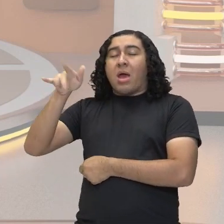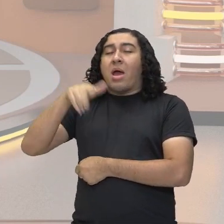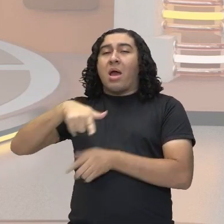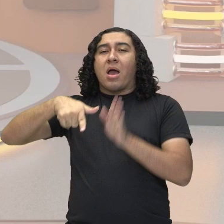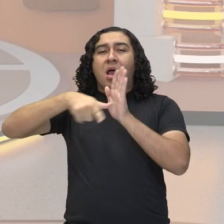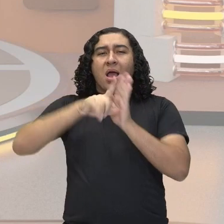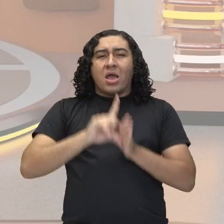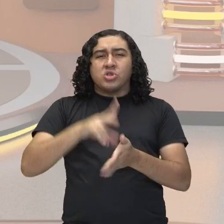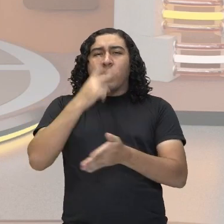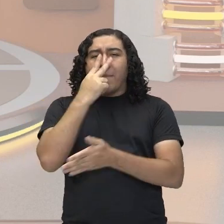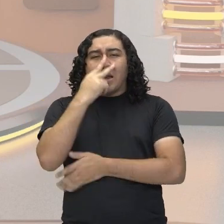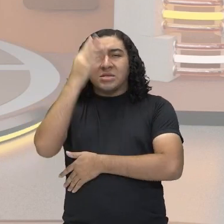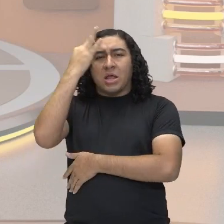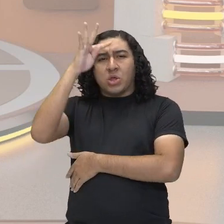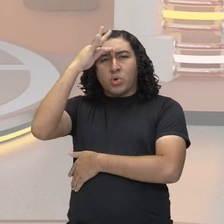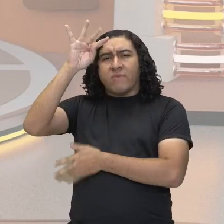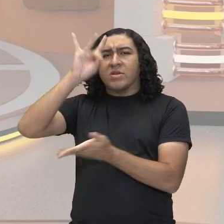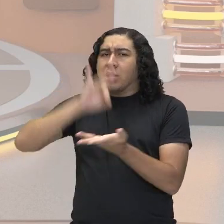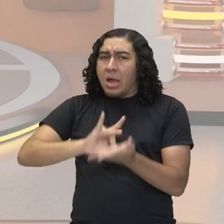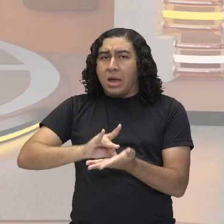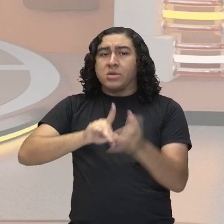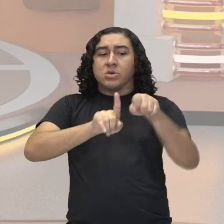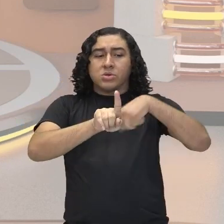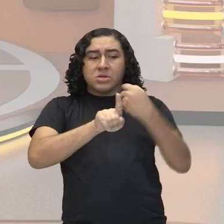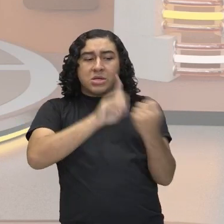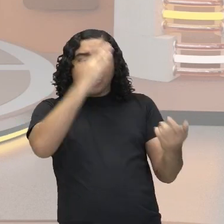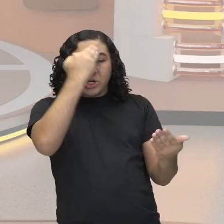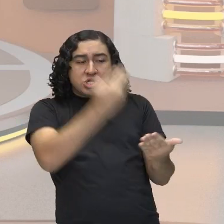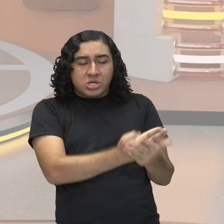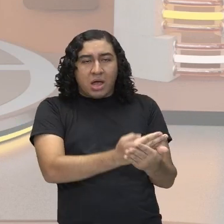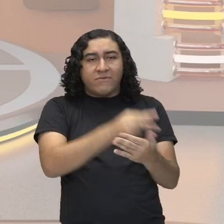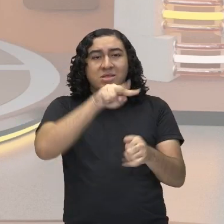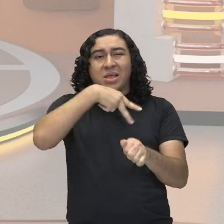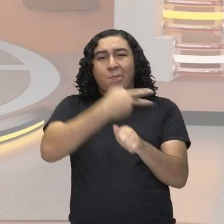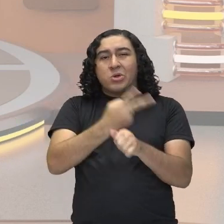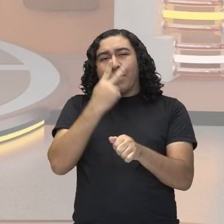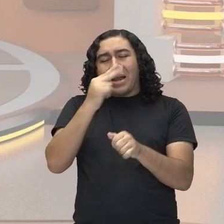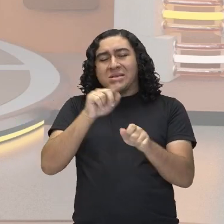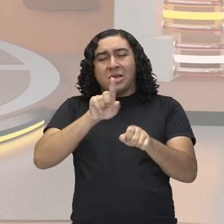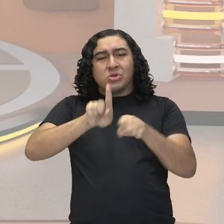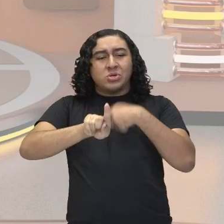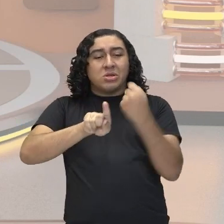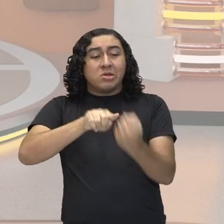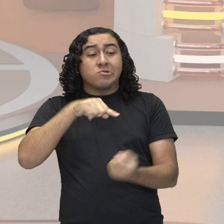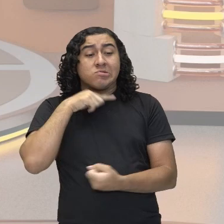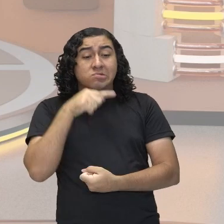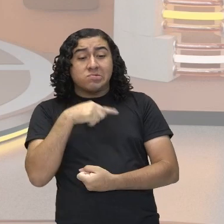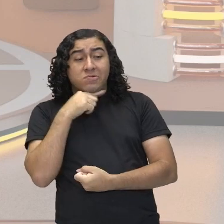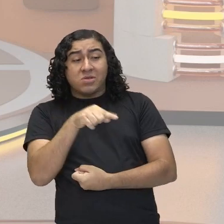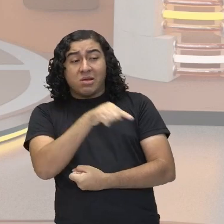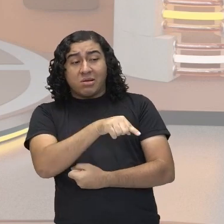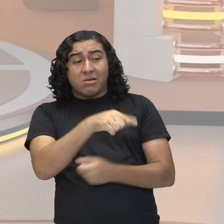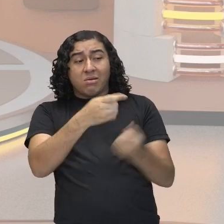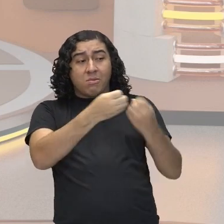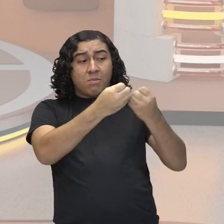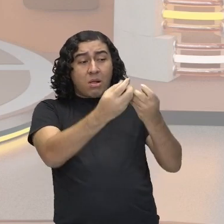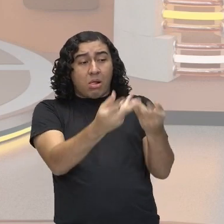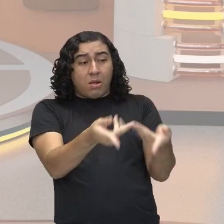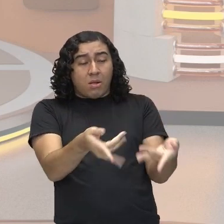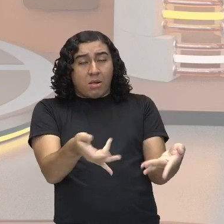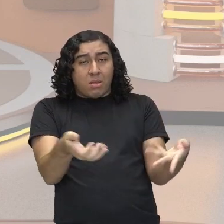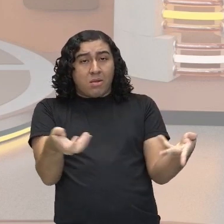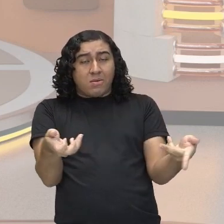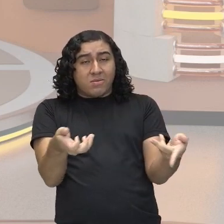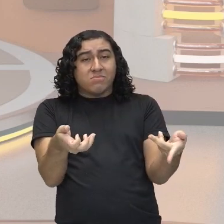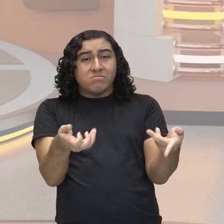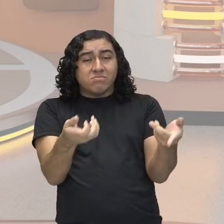muito firmes ali dentro da sociedade e depois elas começam a ruir, começam a cair e começam a se mostrar